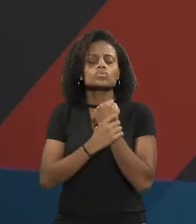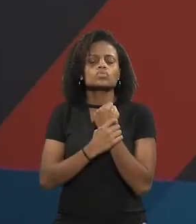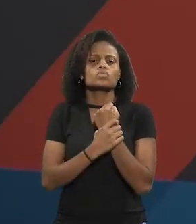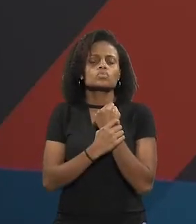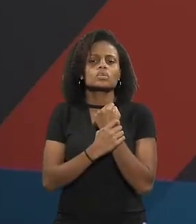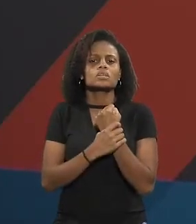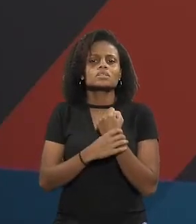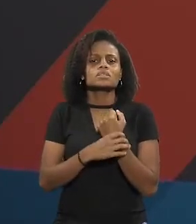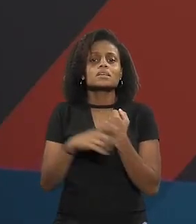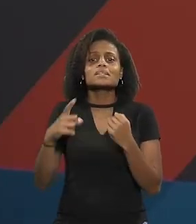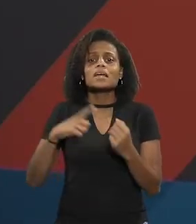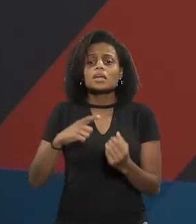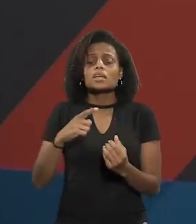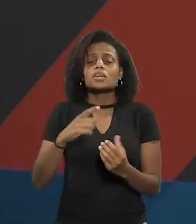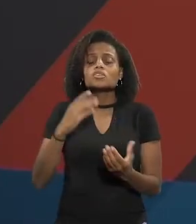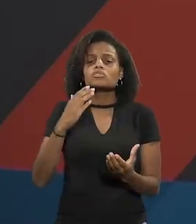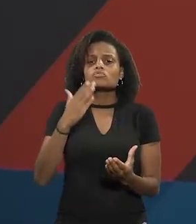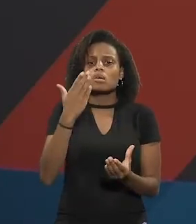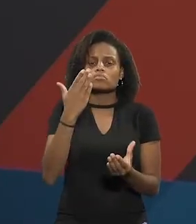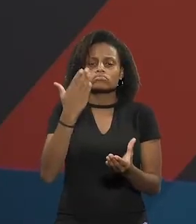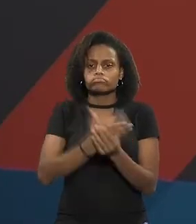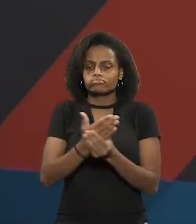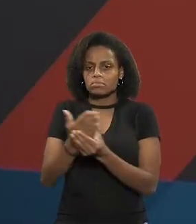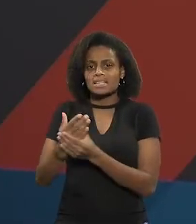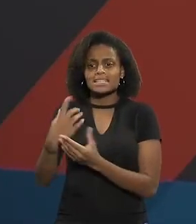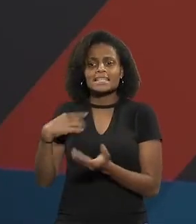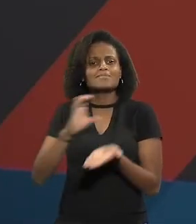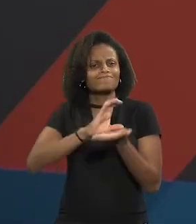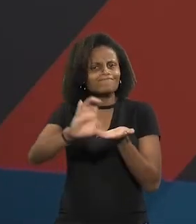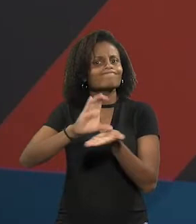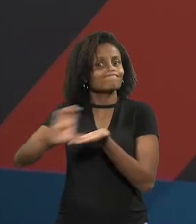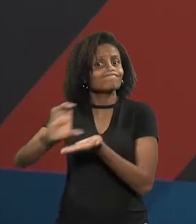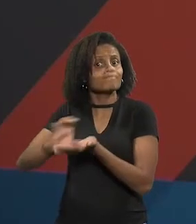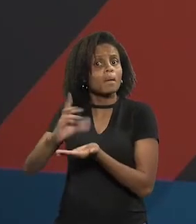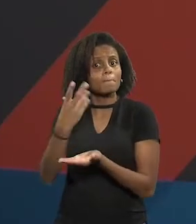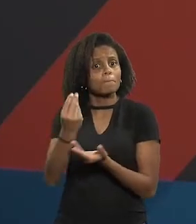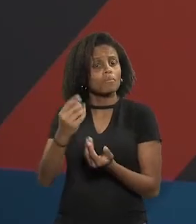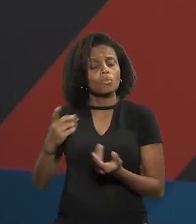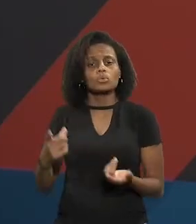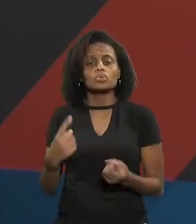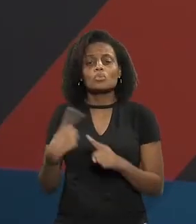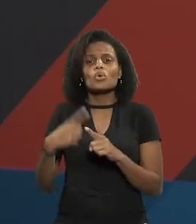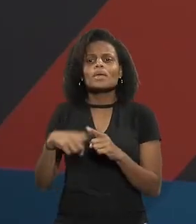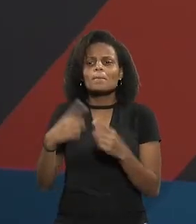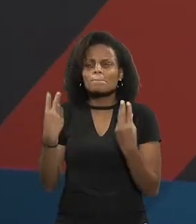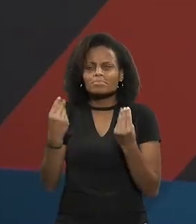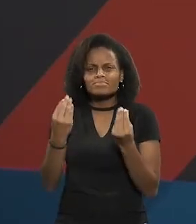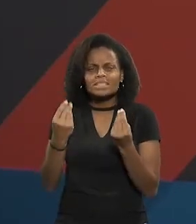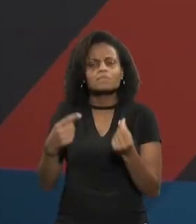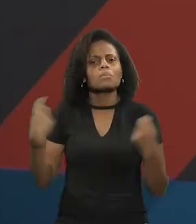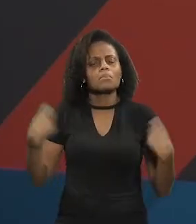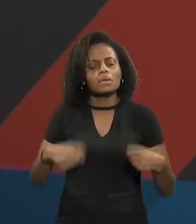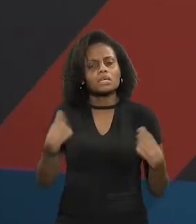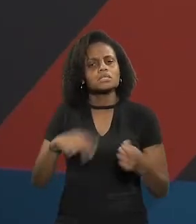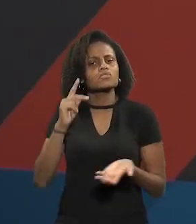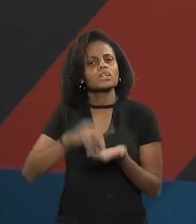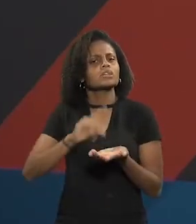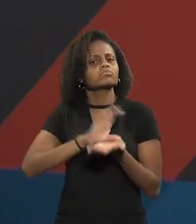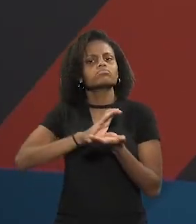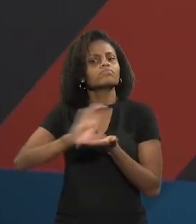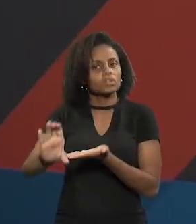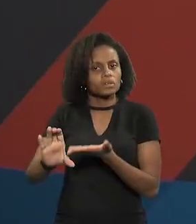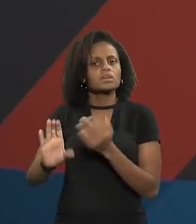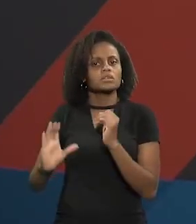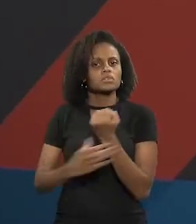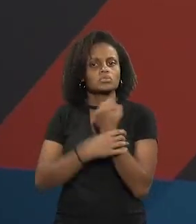tem sido uma pasta que tem recebido bastante recurso, até porque é uma área que é muito sensível, que precisa realmente de